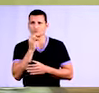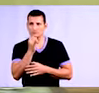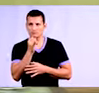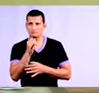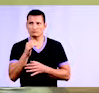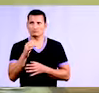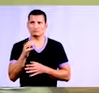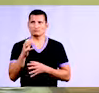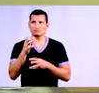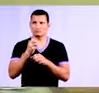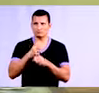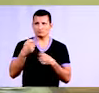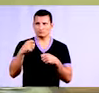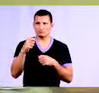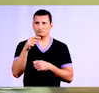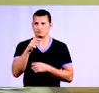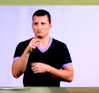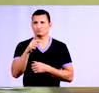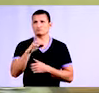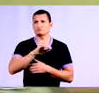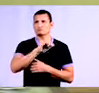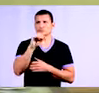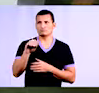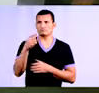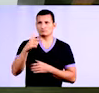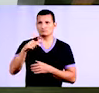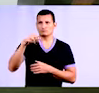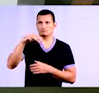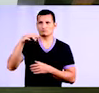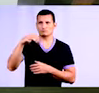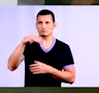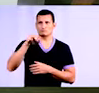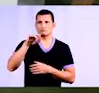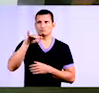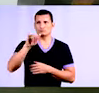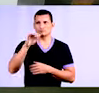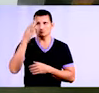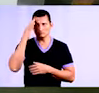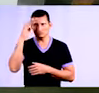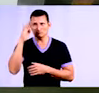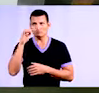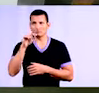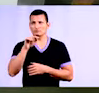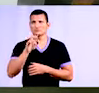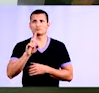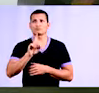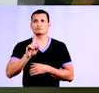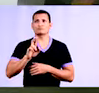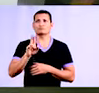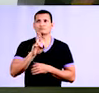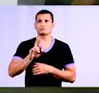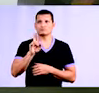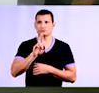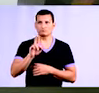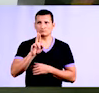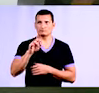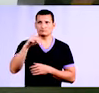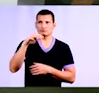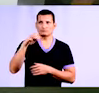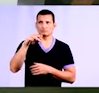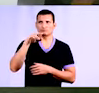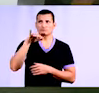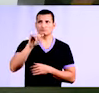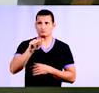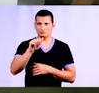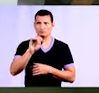quadro, ele é recolocado na memória principal. Ele não fica utilizando a memória ocupando espaço, não é isso? Não. Ele é